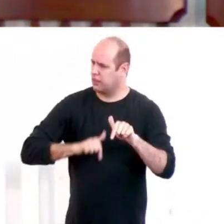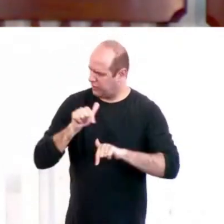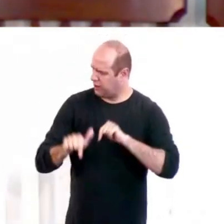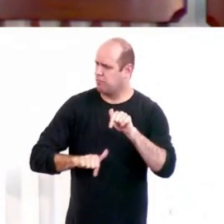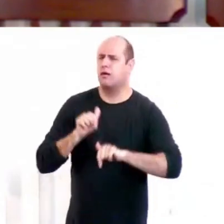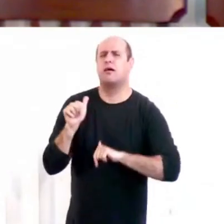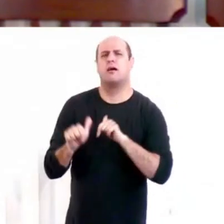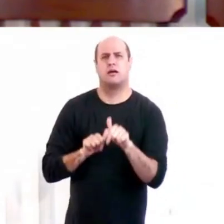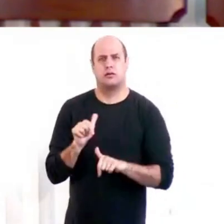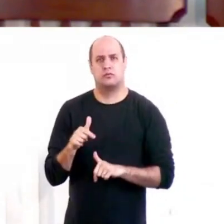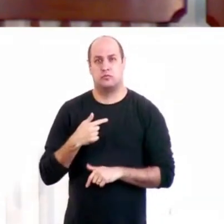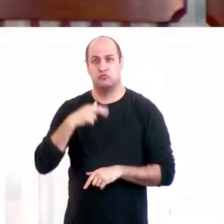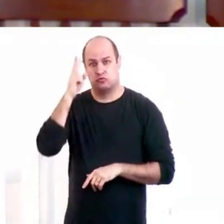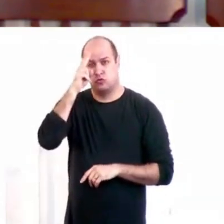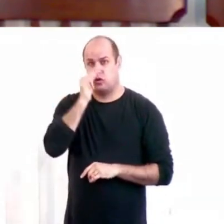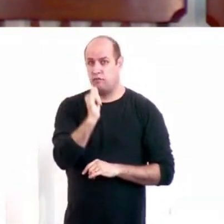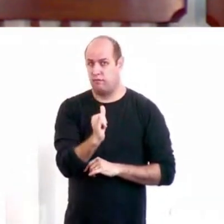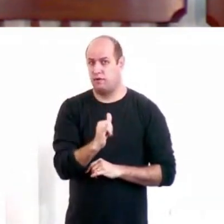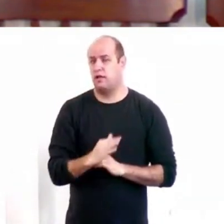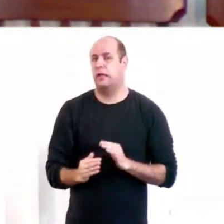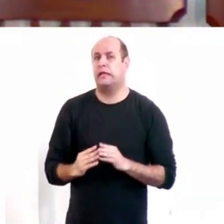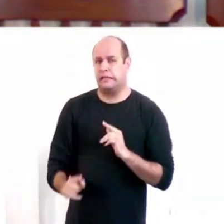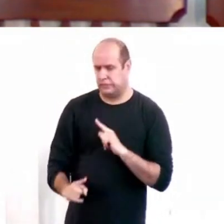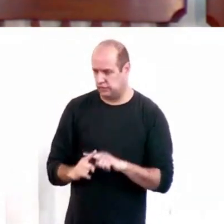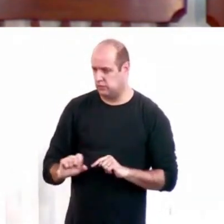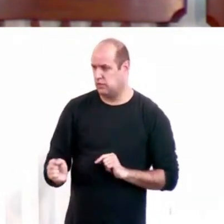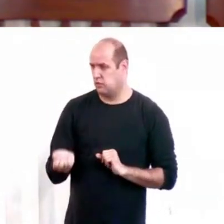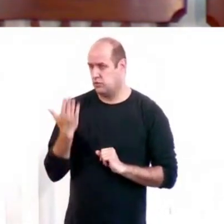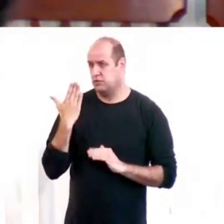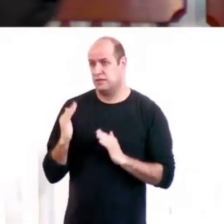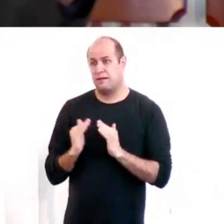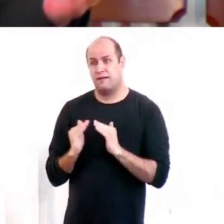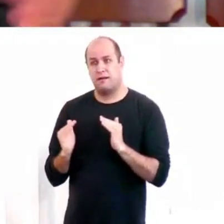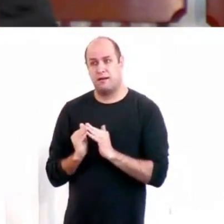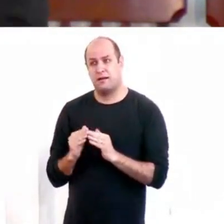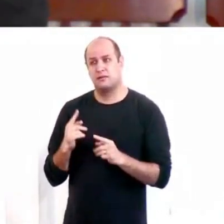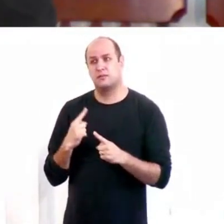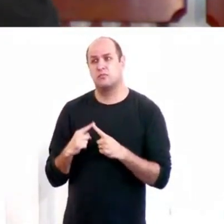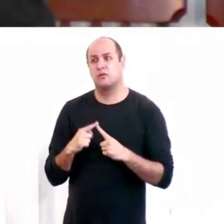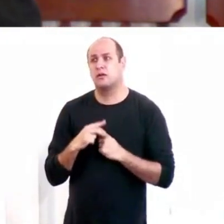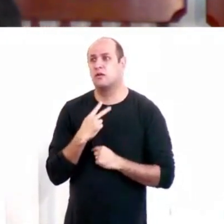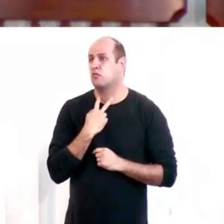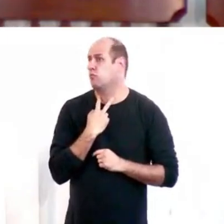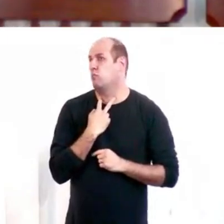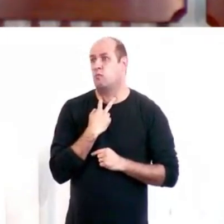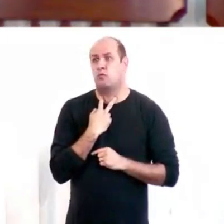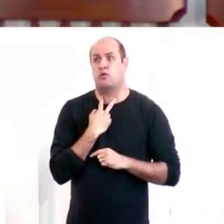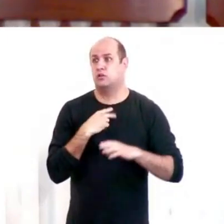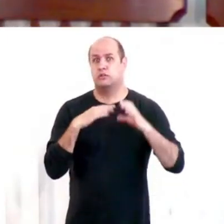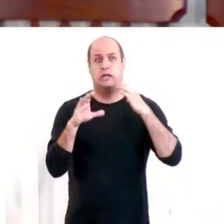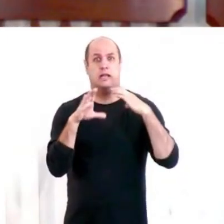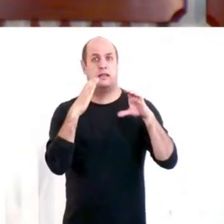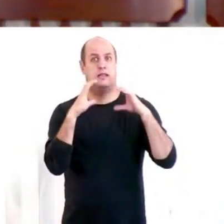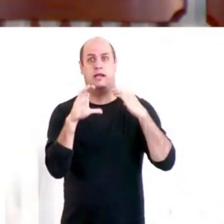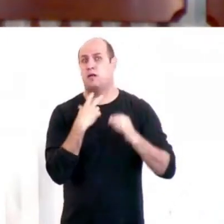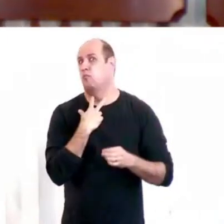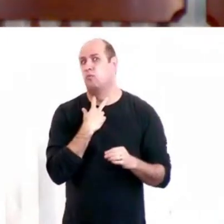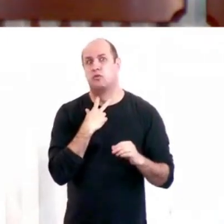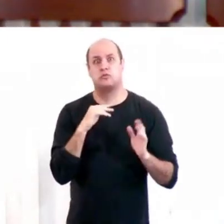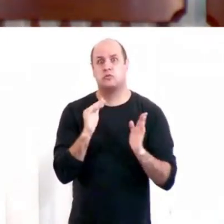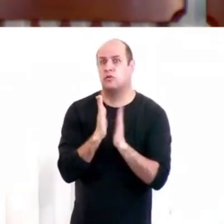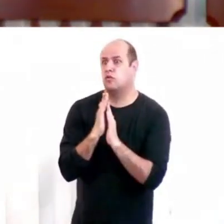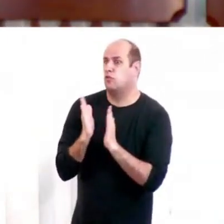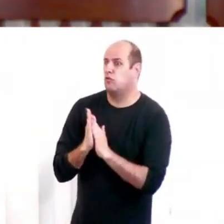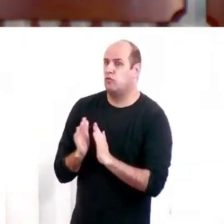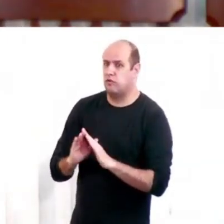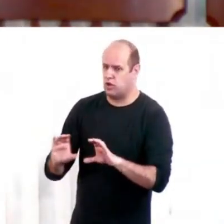para os irmãos, as igrejas funcionam nas casas, porque não podem cantar, não podem louvar, não podem ter um